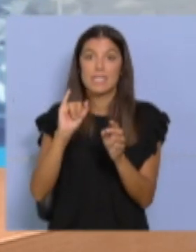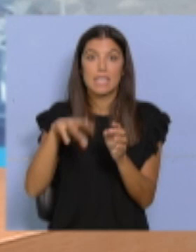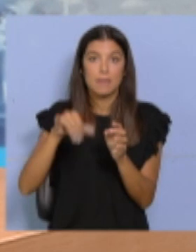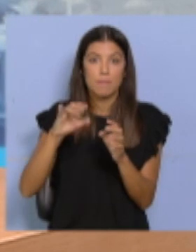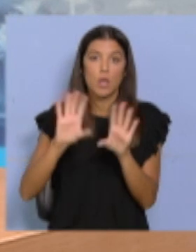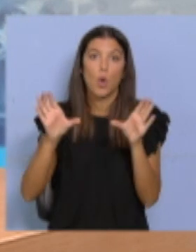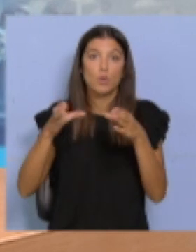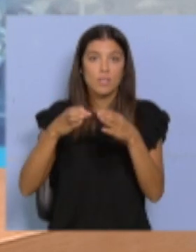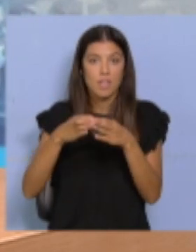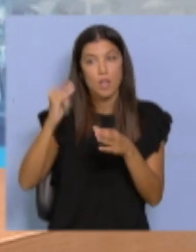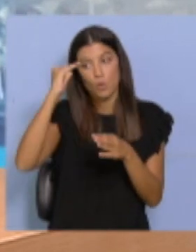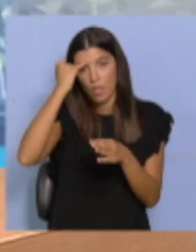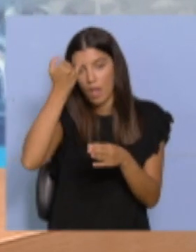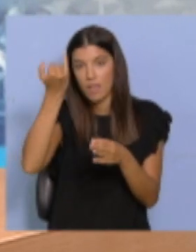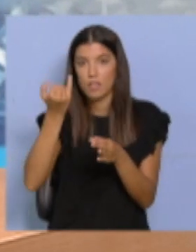enfim,